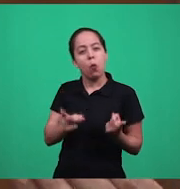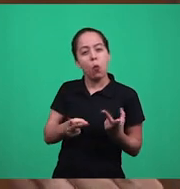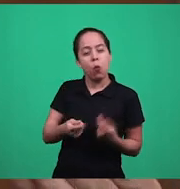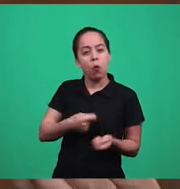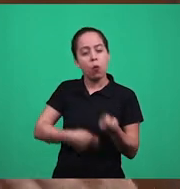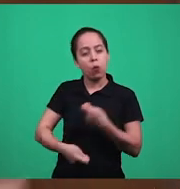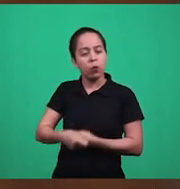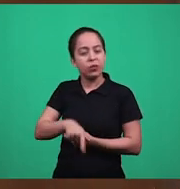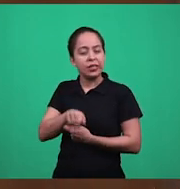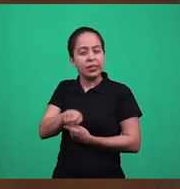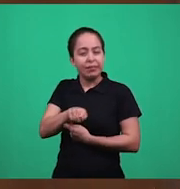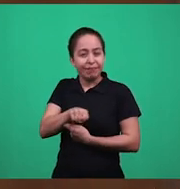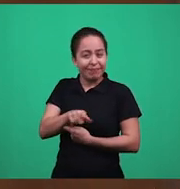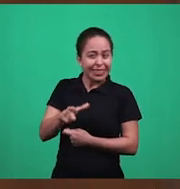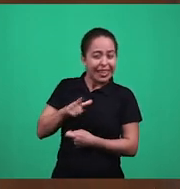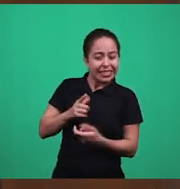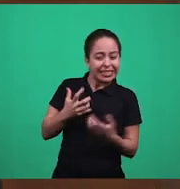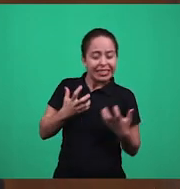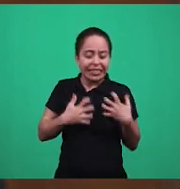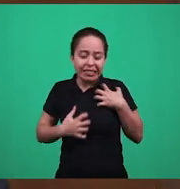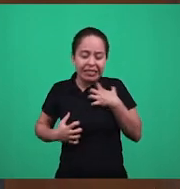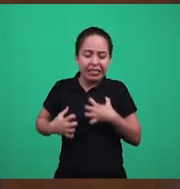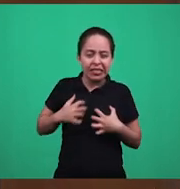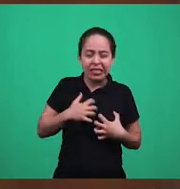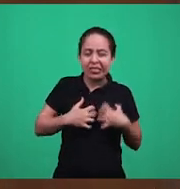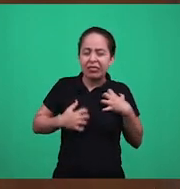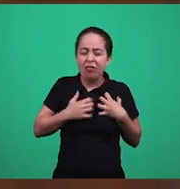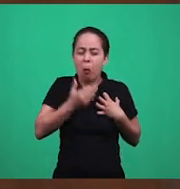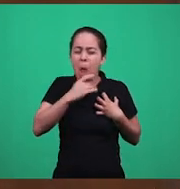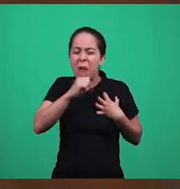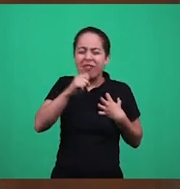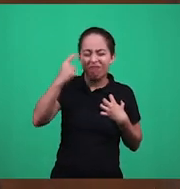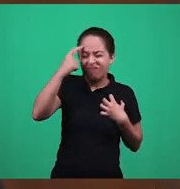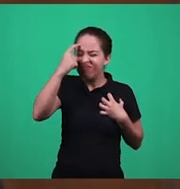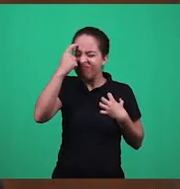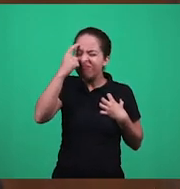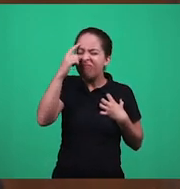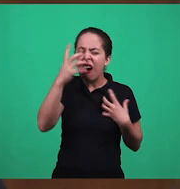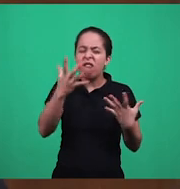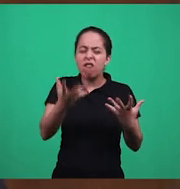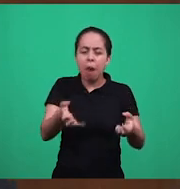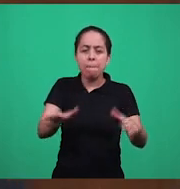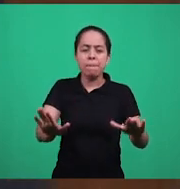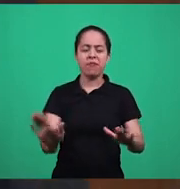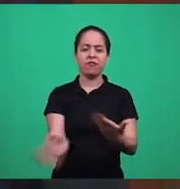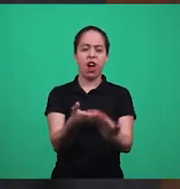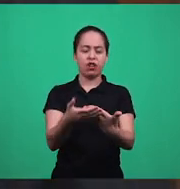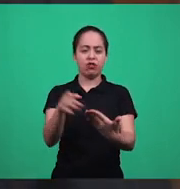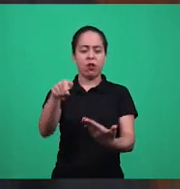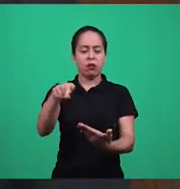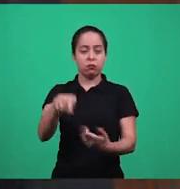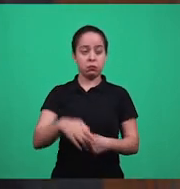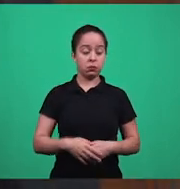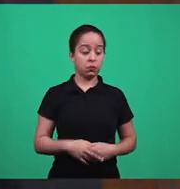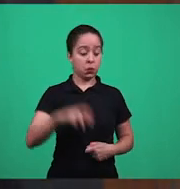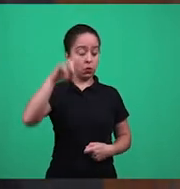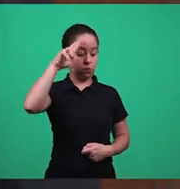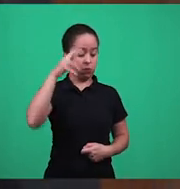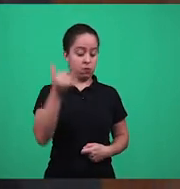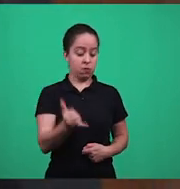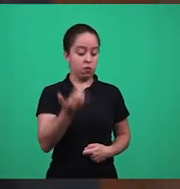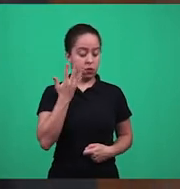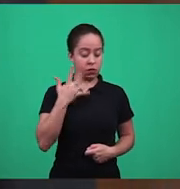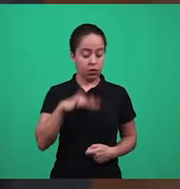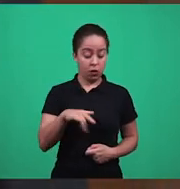se encontra, o pai está a ponto de fechar o seu estabelecimento. O Senhor diz a essa